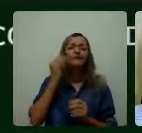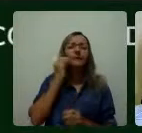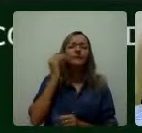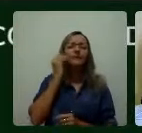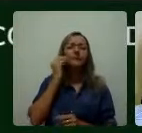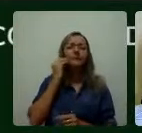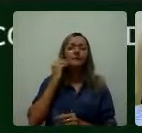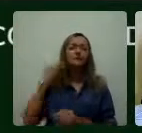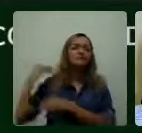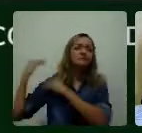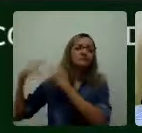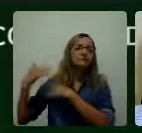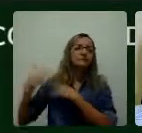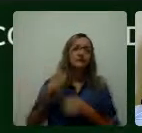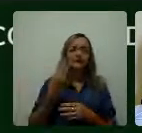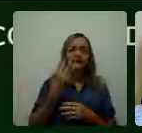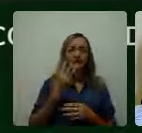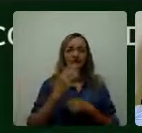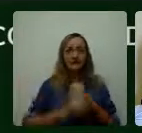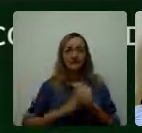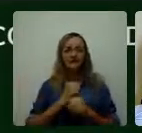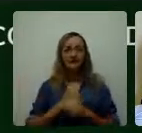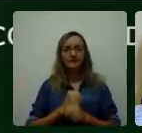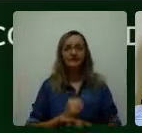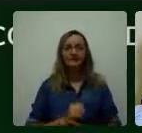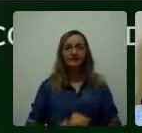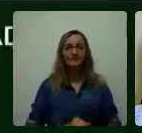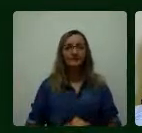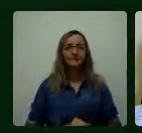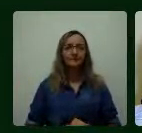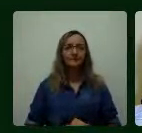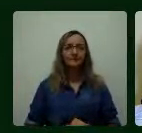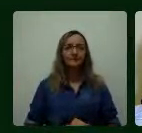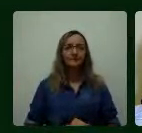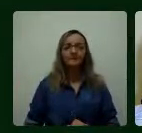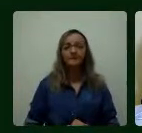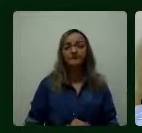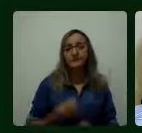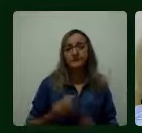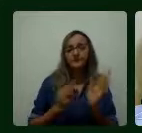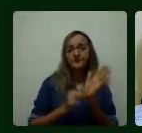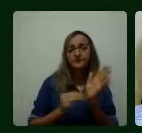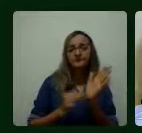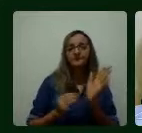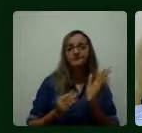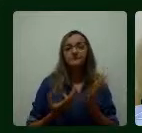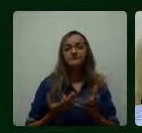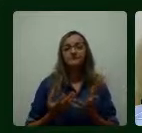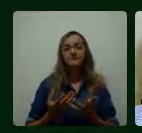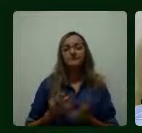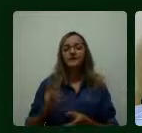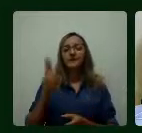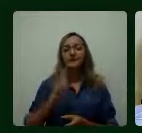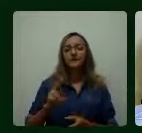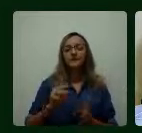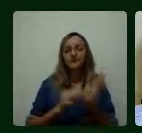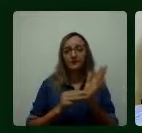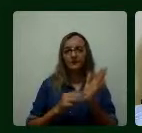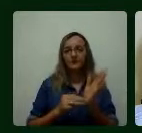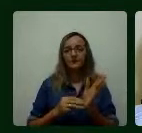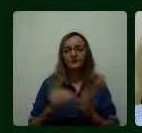Discord, você precisa ir do celular ou do computador com acesso à internet. Nessa plataforma, você vai